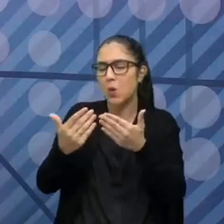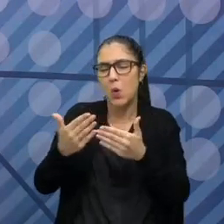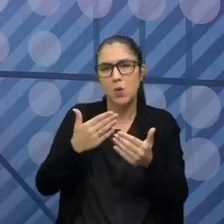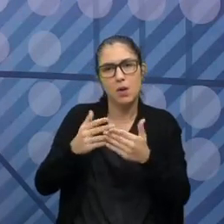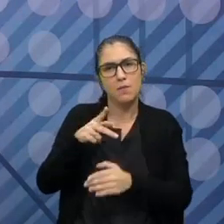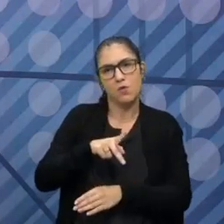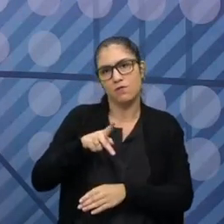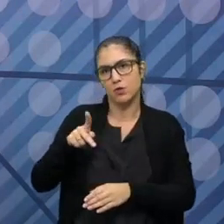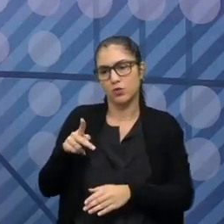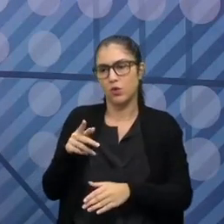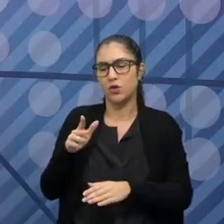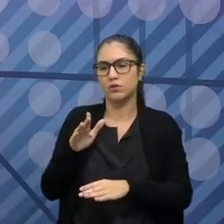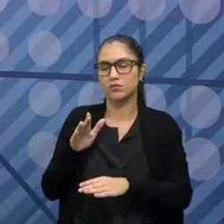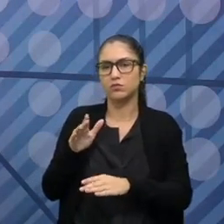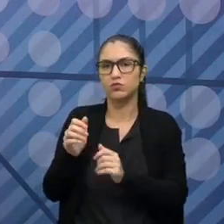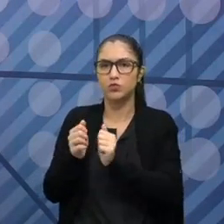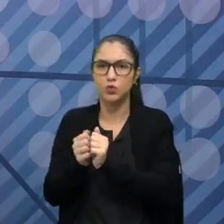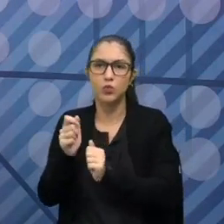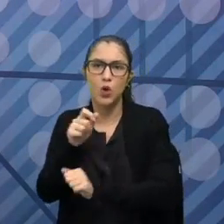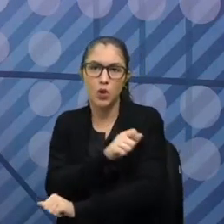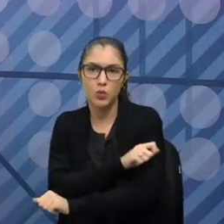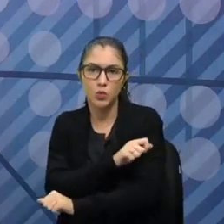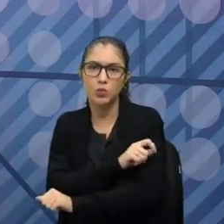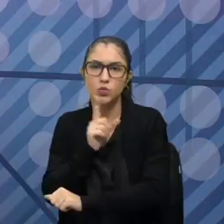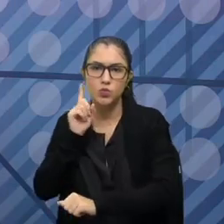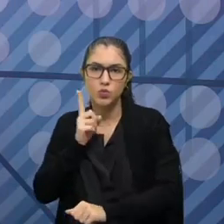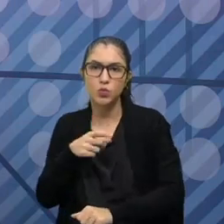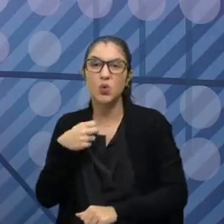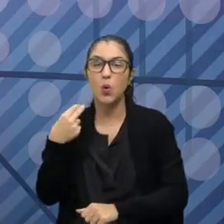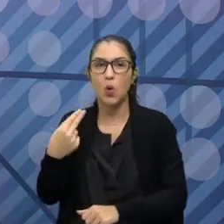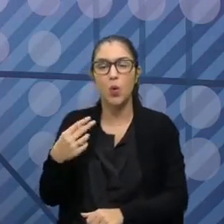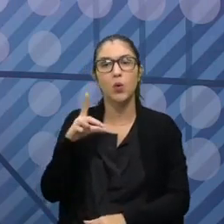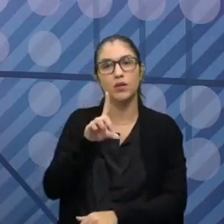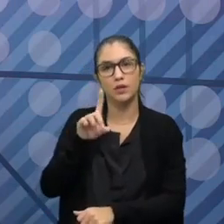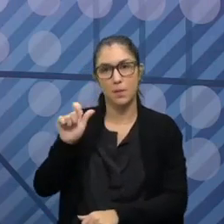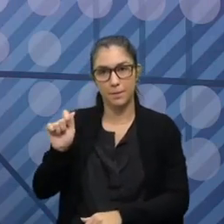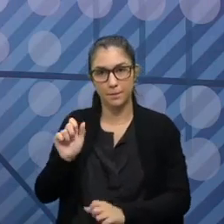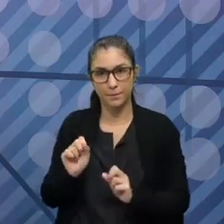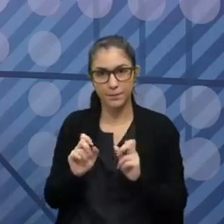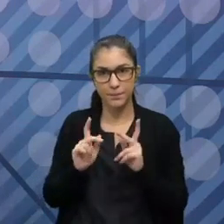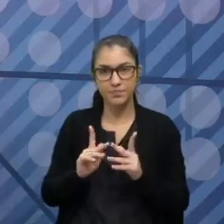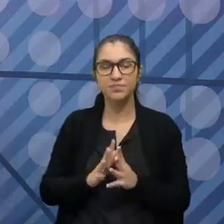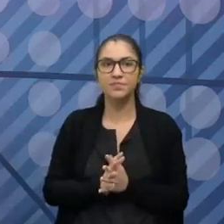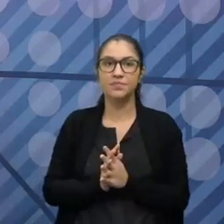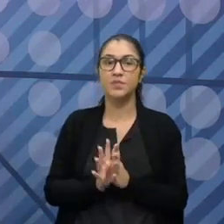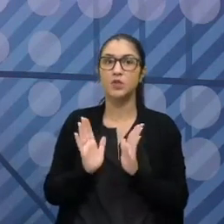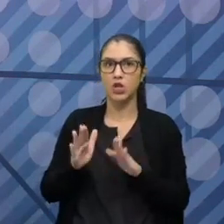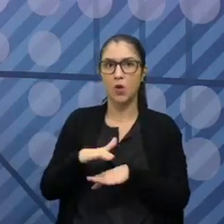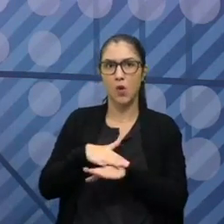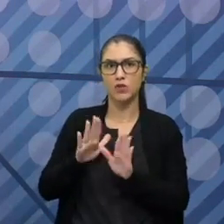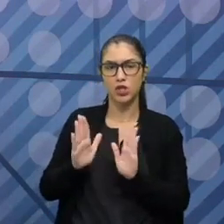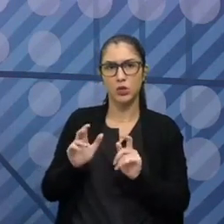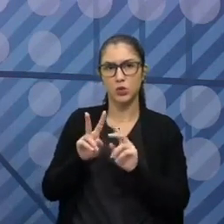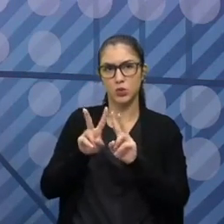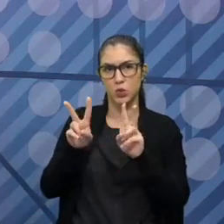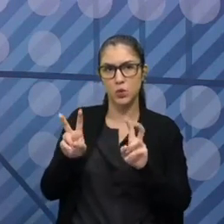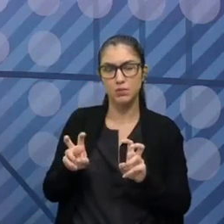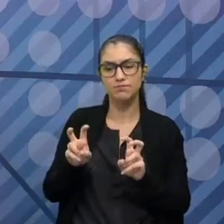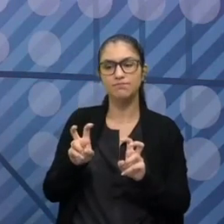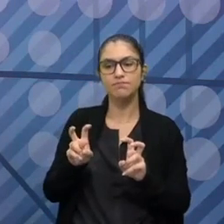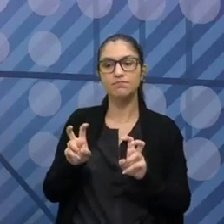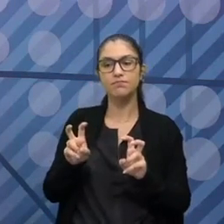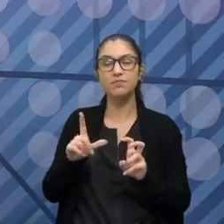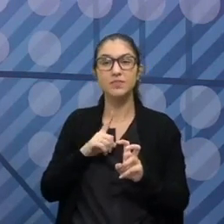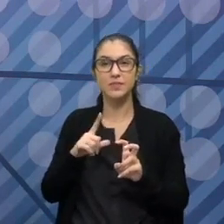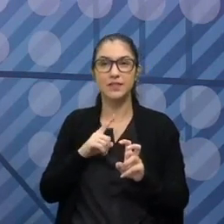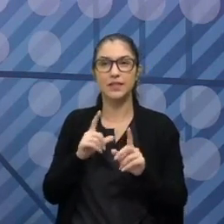que vá trabalhar com um aluno surdo ou com um aluno de deficiência auditiva. Falamos sobre alfabetização, quando nós trabalhamos